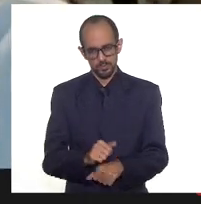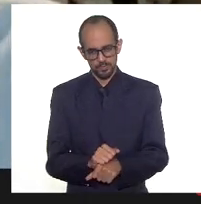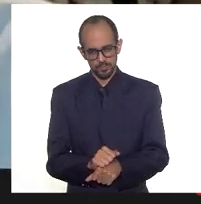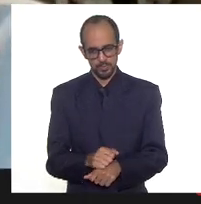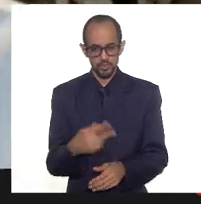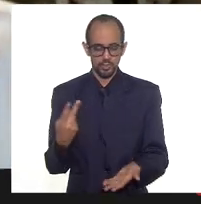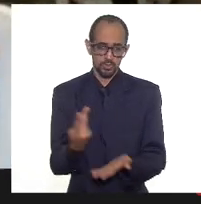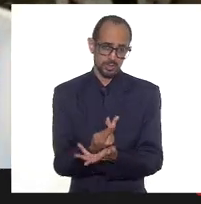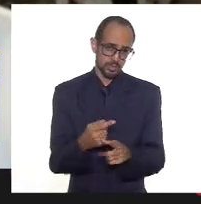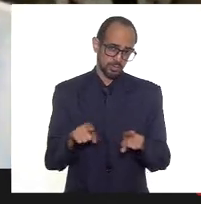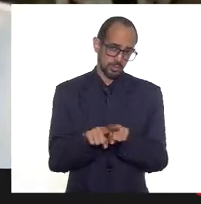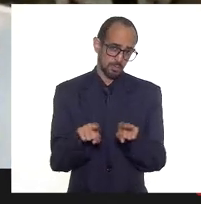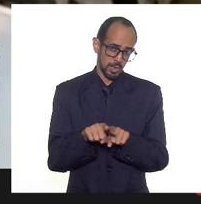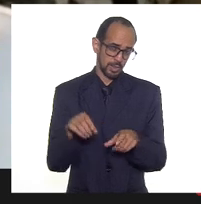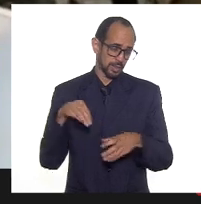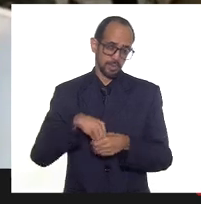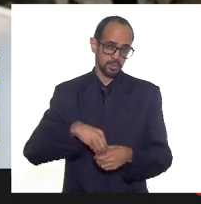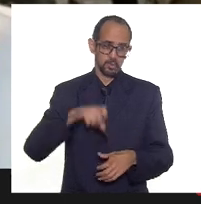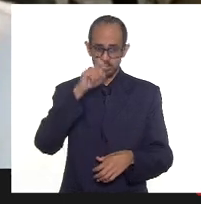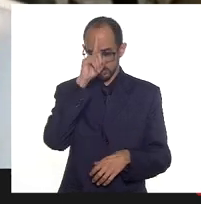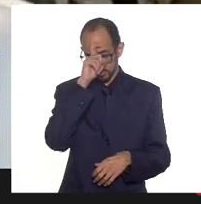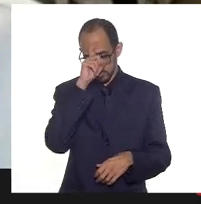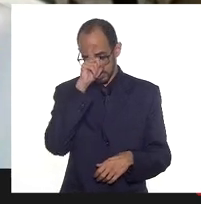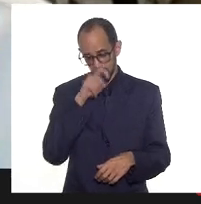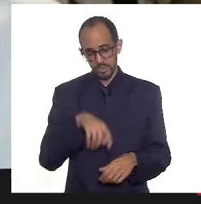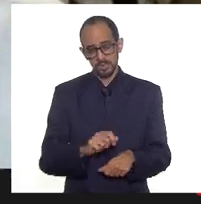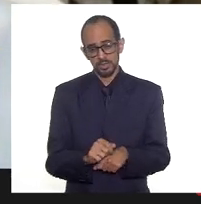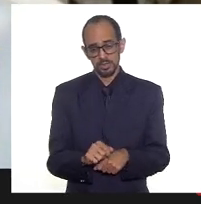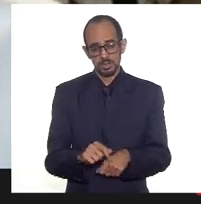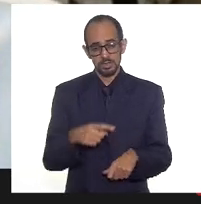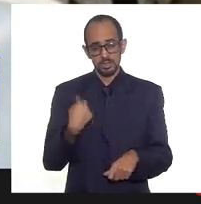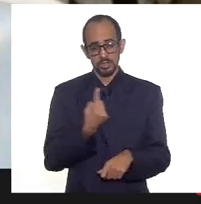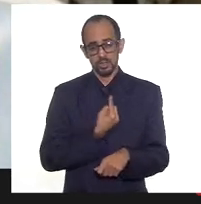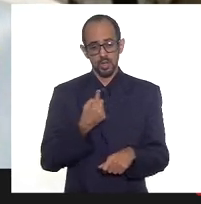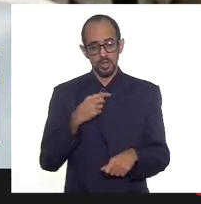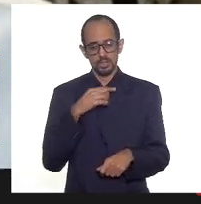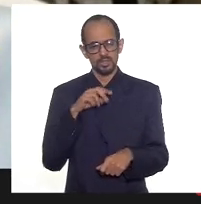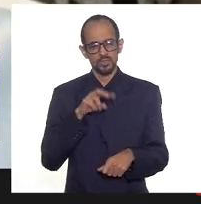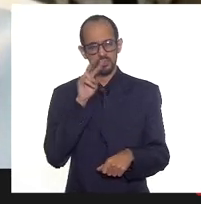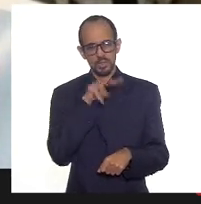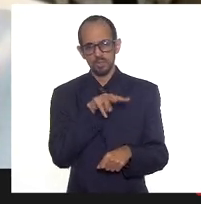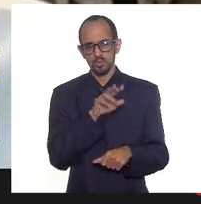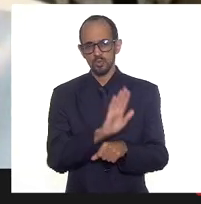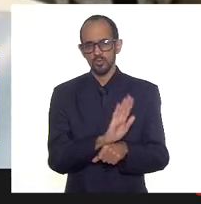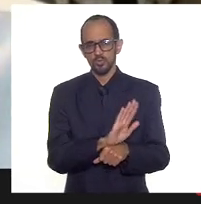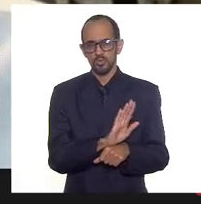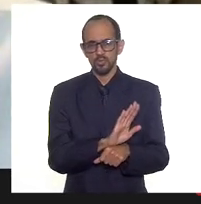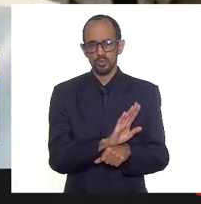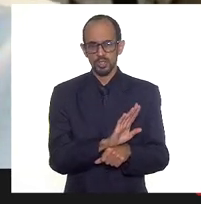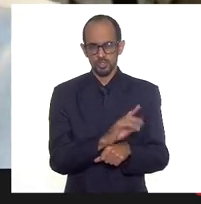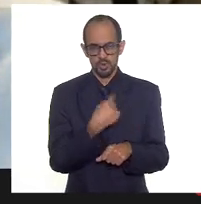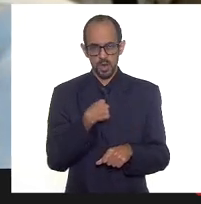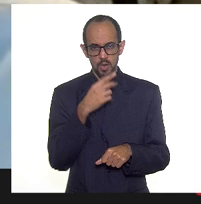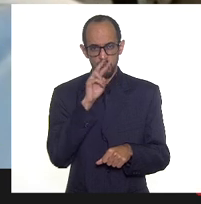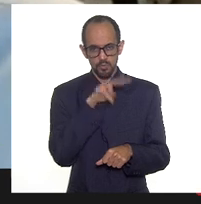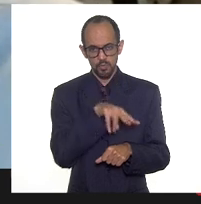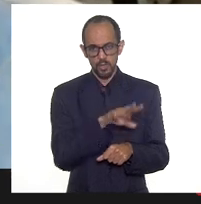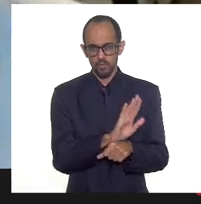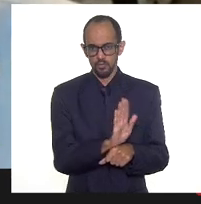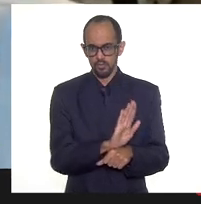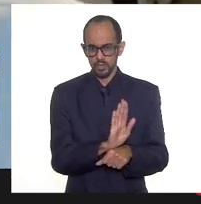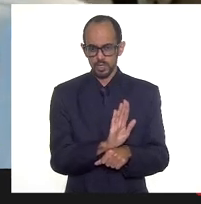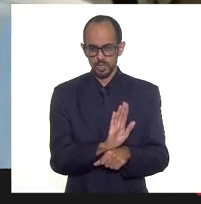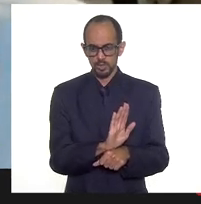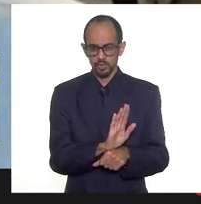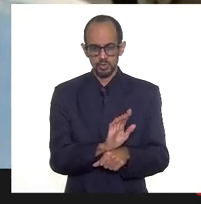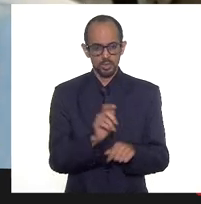os hospitais. Né? Eu assisti um vídeo, amigos da CPI, inacreditável,